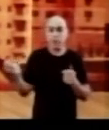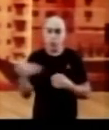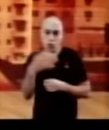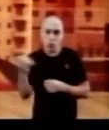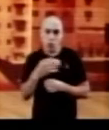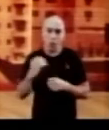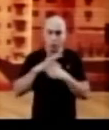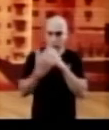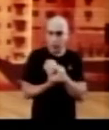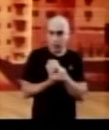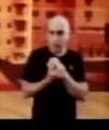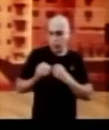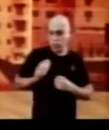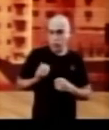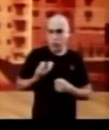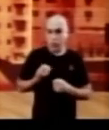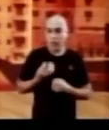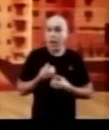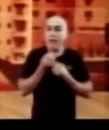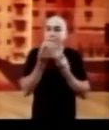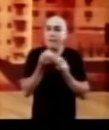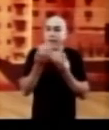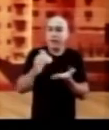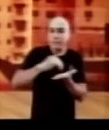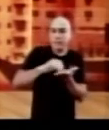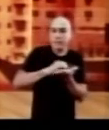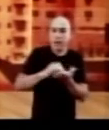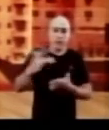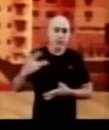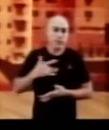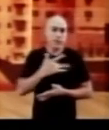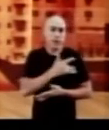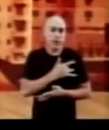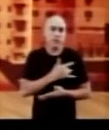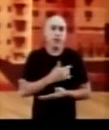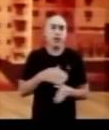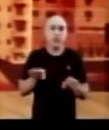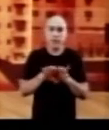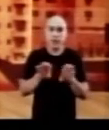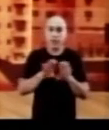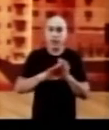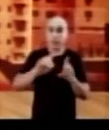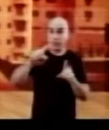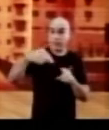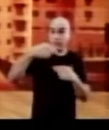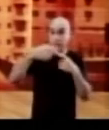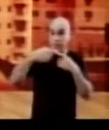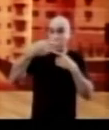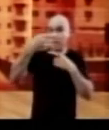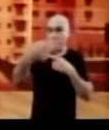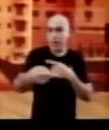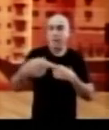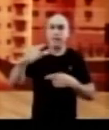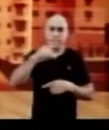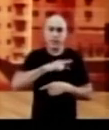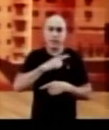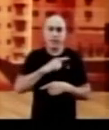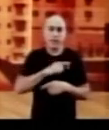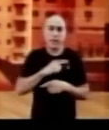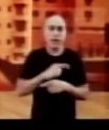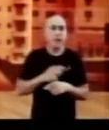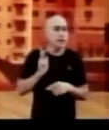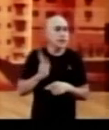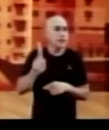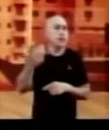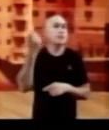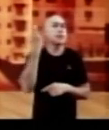assessoria de imprensa da Secretaria de Saúde. E ainda, a partir da próxima semana, teremos as lives